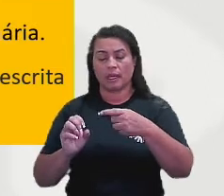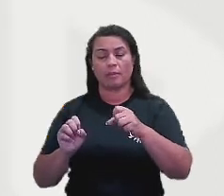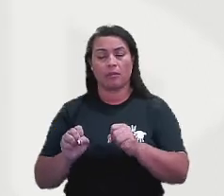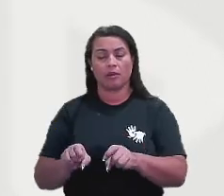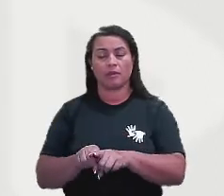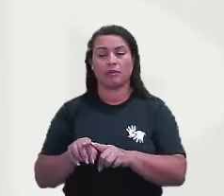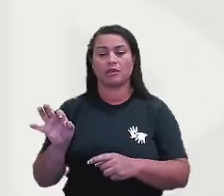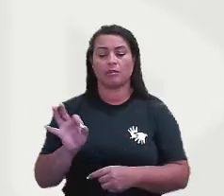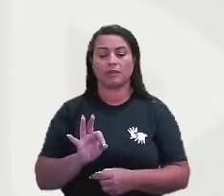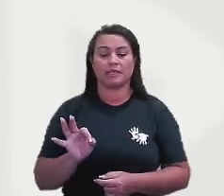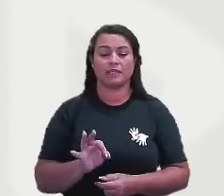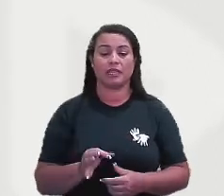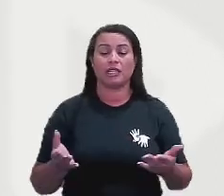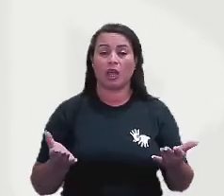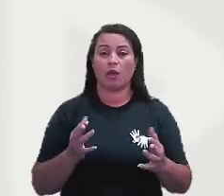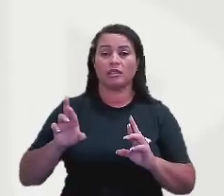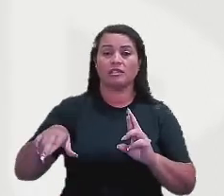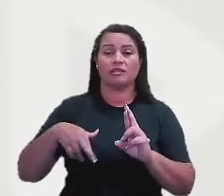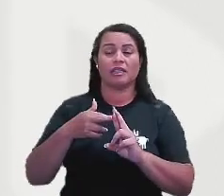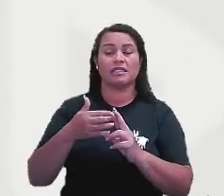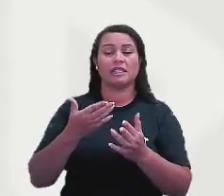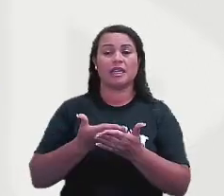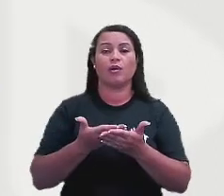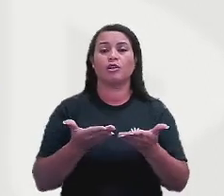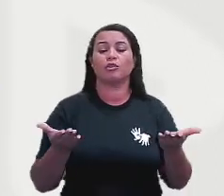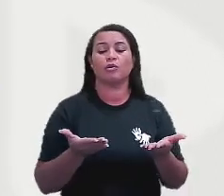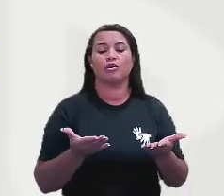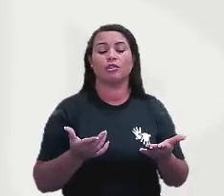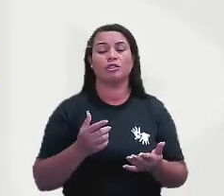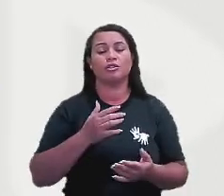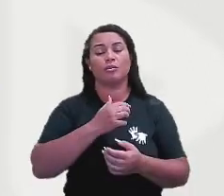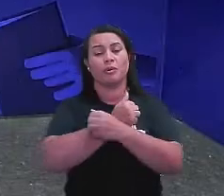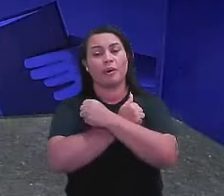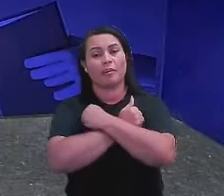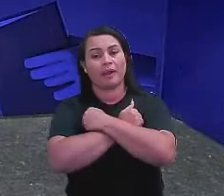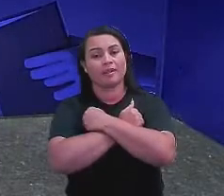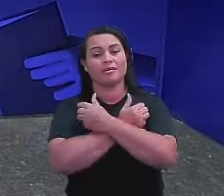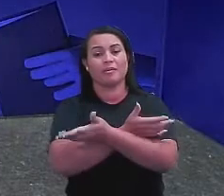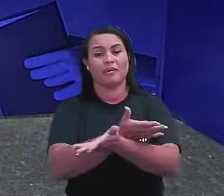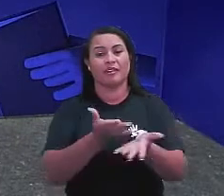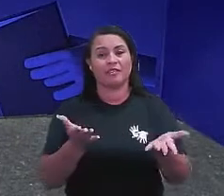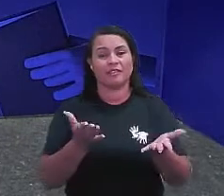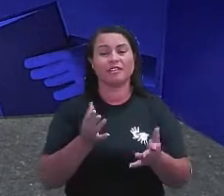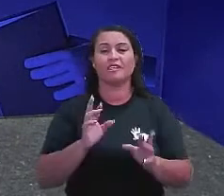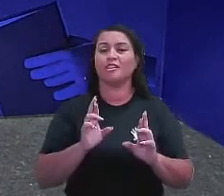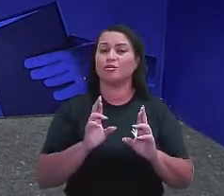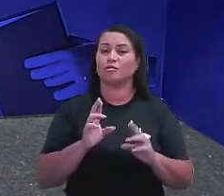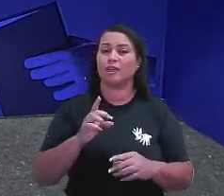porcentagem. As referências da aula de hoje e o meu abraço para você